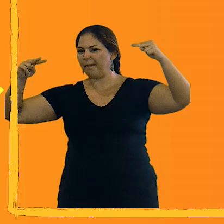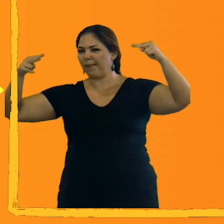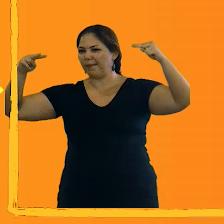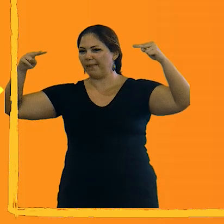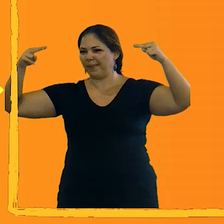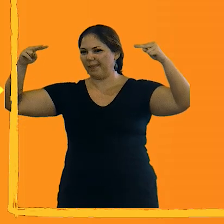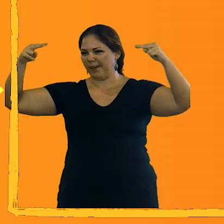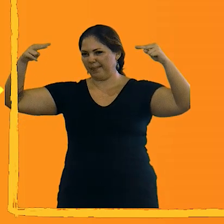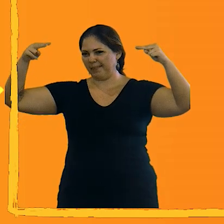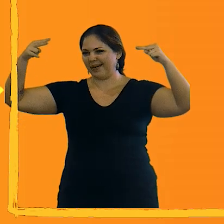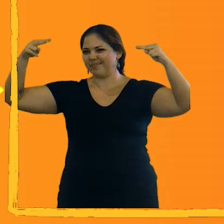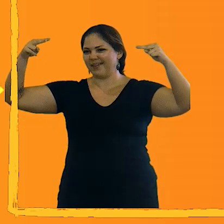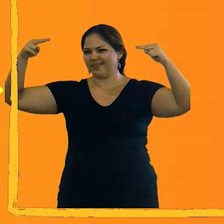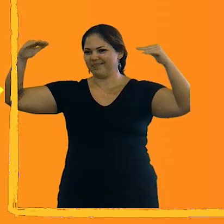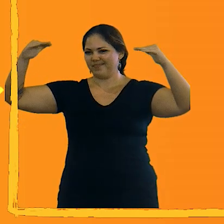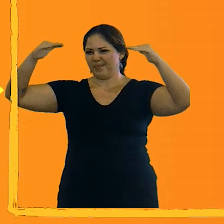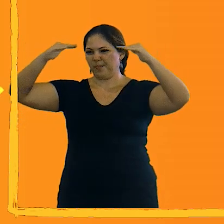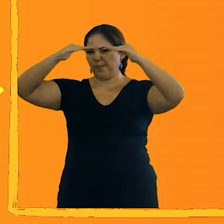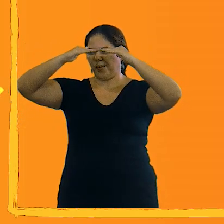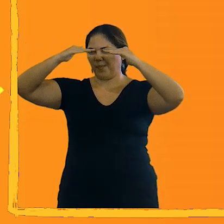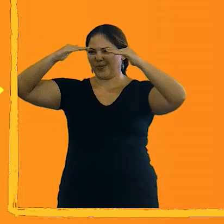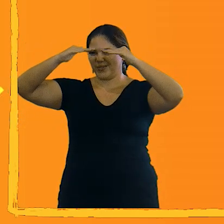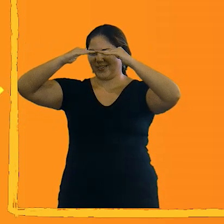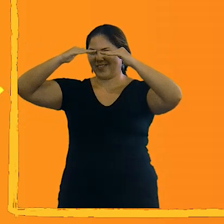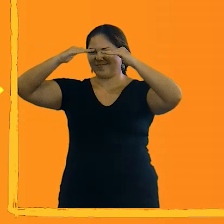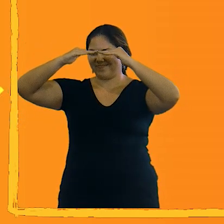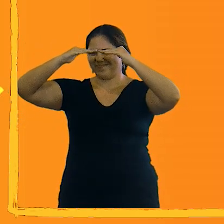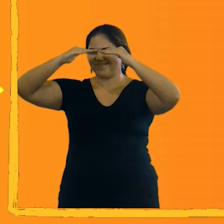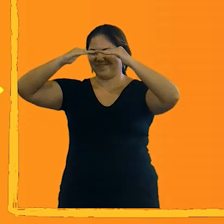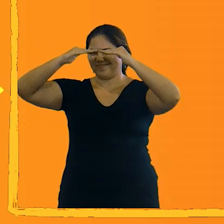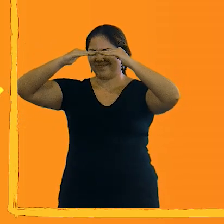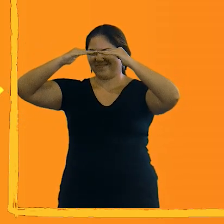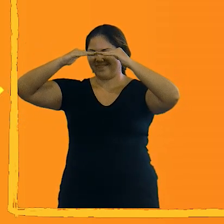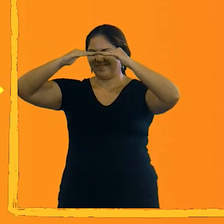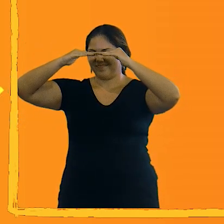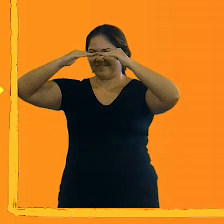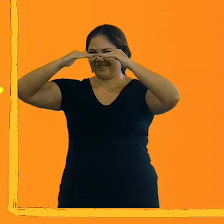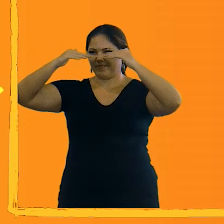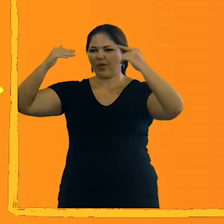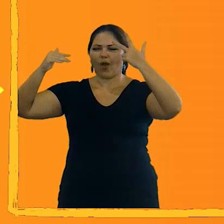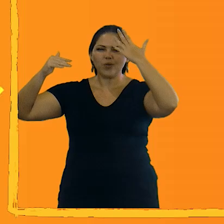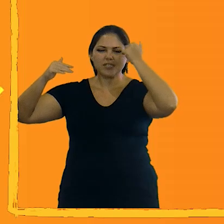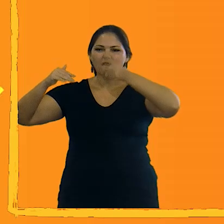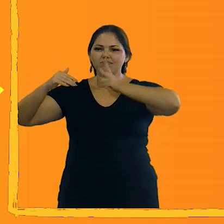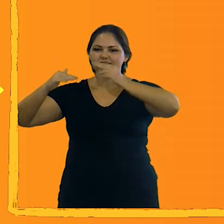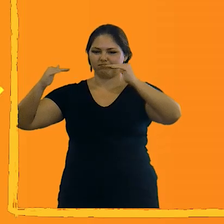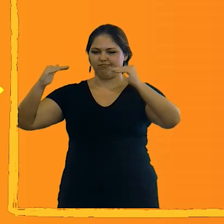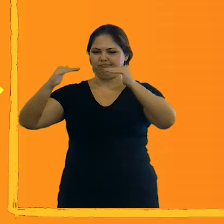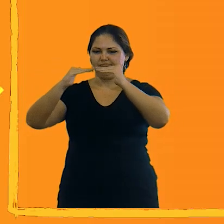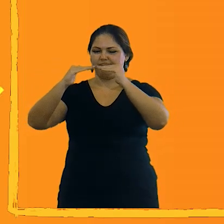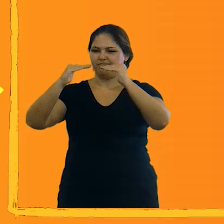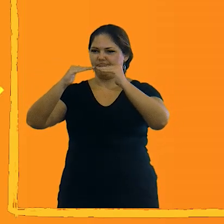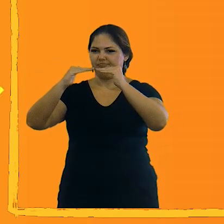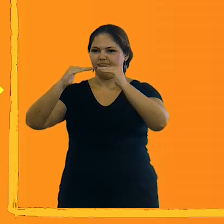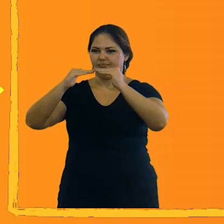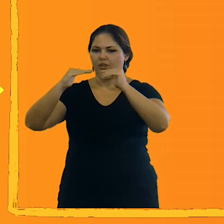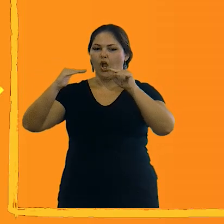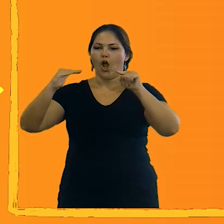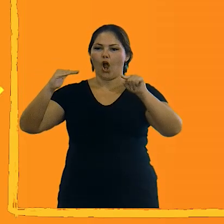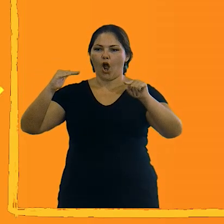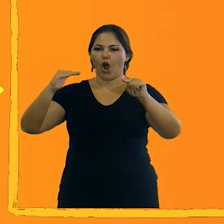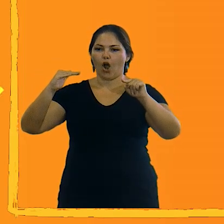pagar na mesma proporção como é que eu sei que é a mesma proporção ó preço